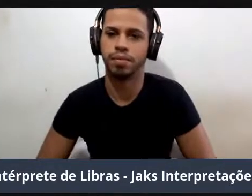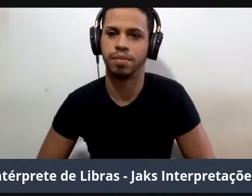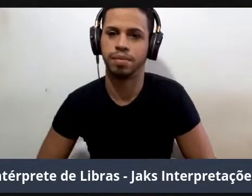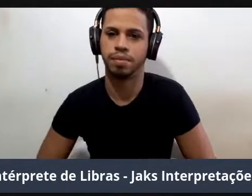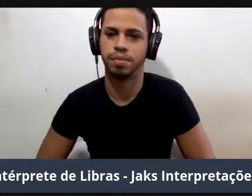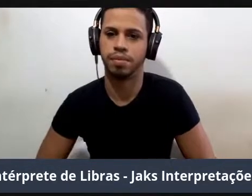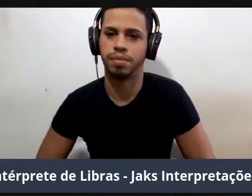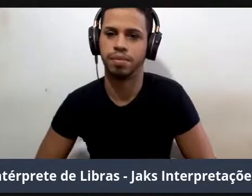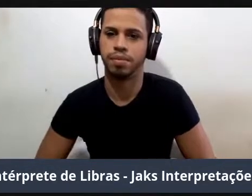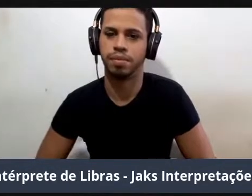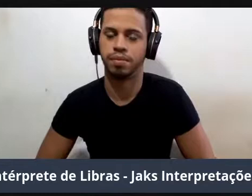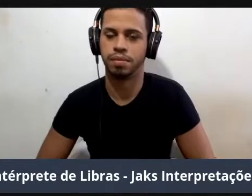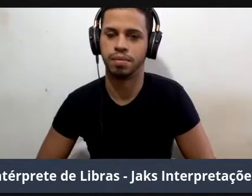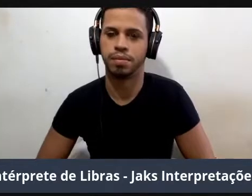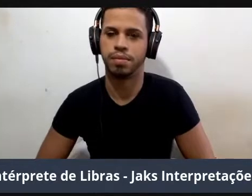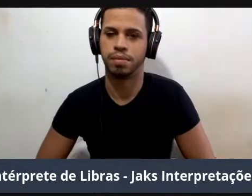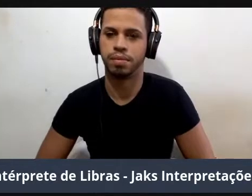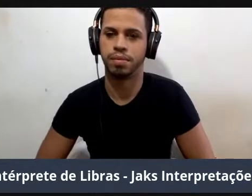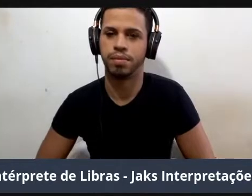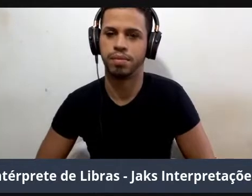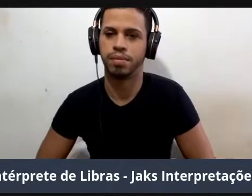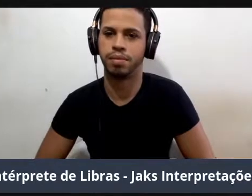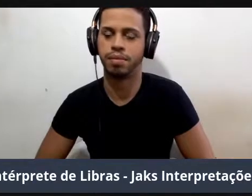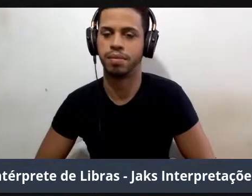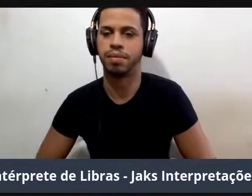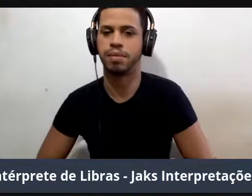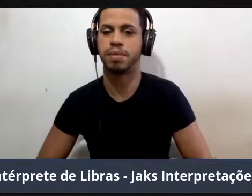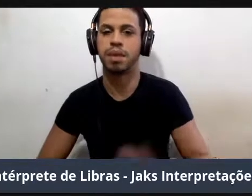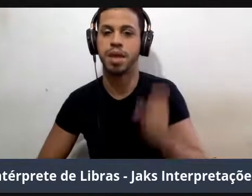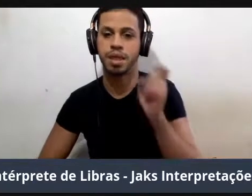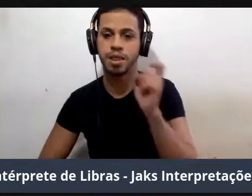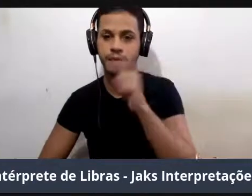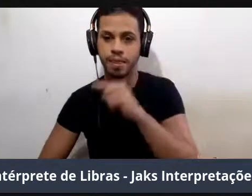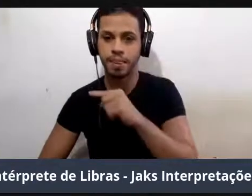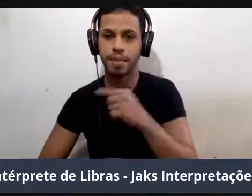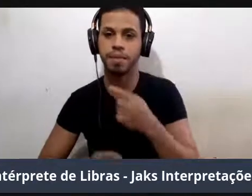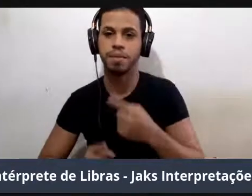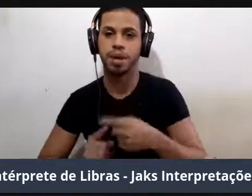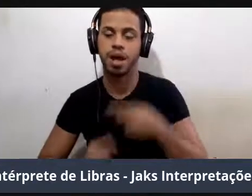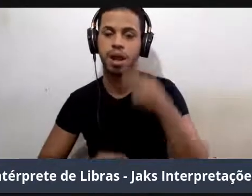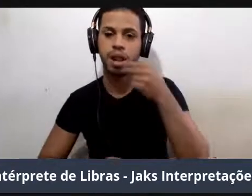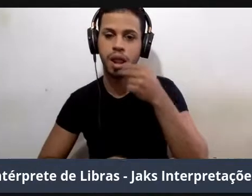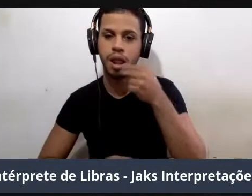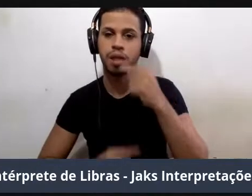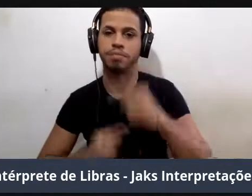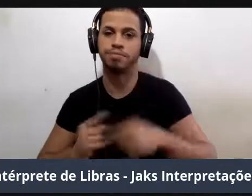Está um pouco difícil, porque os áudios estão se repetindo, estão falando, está muito ruim.